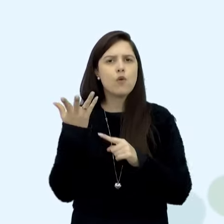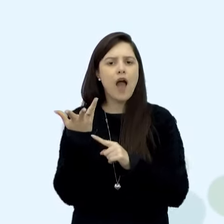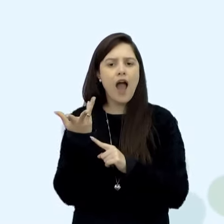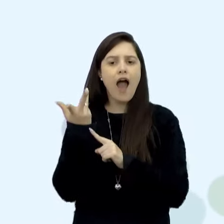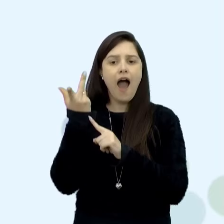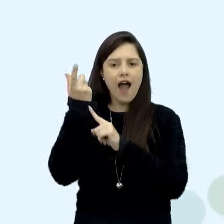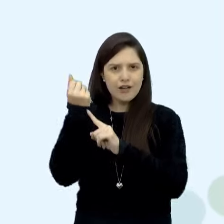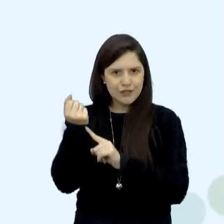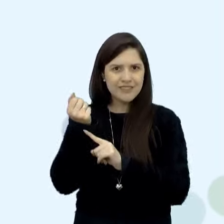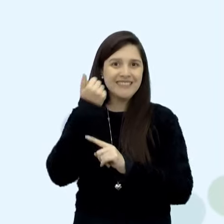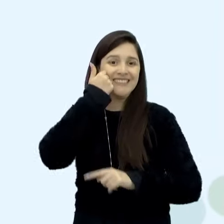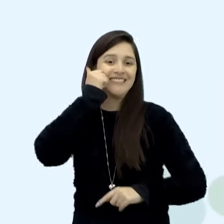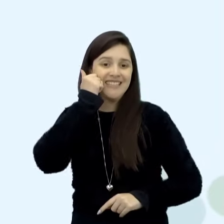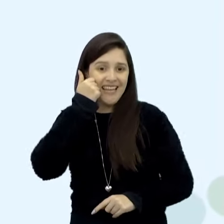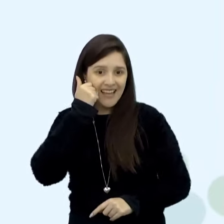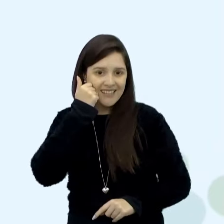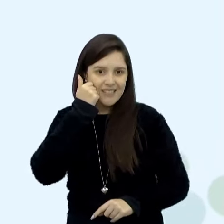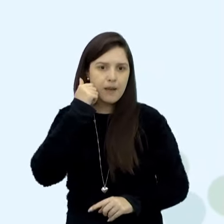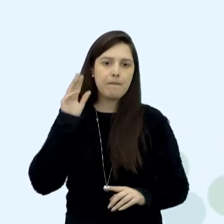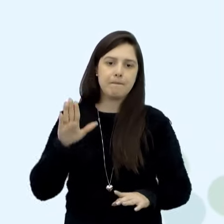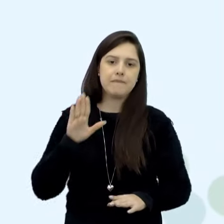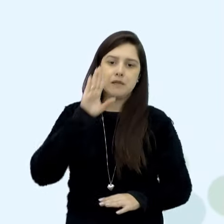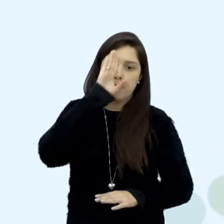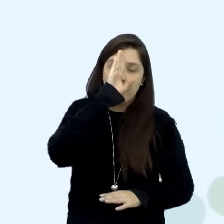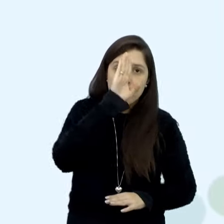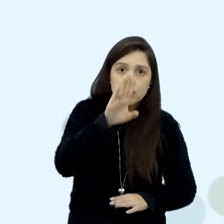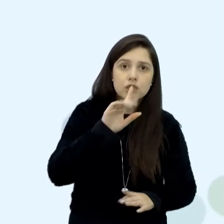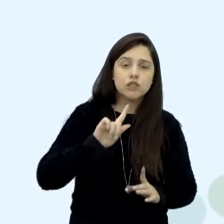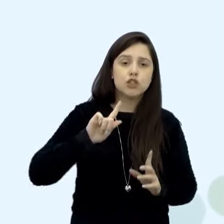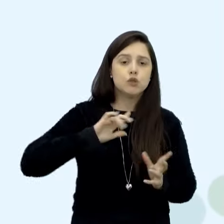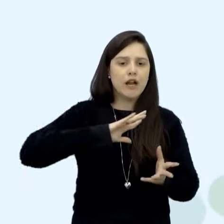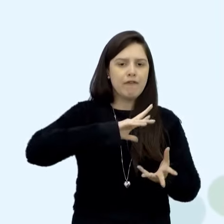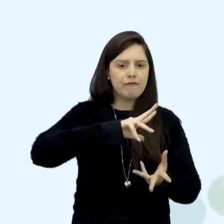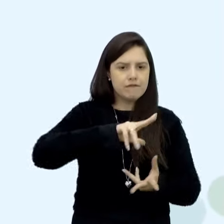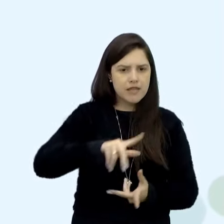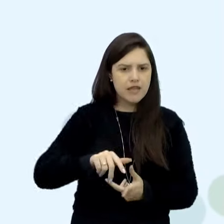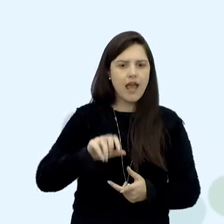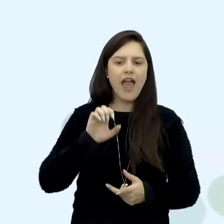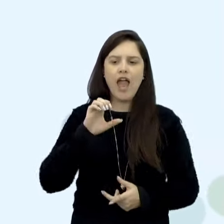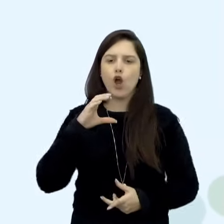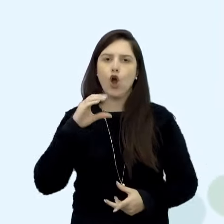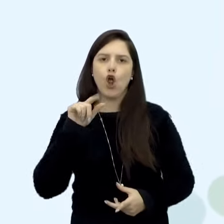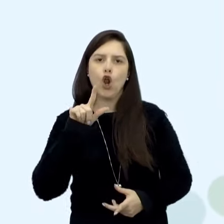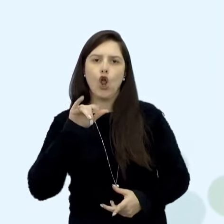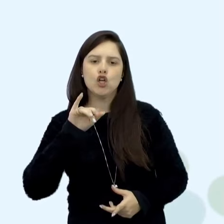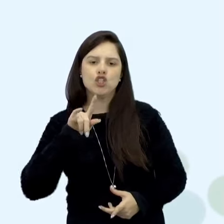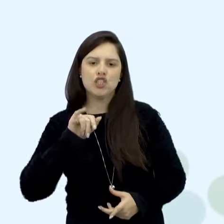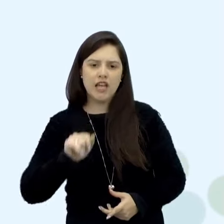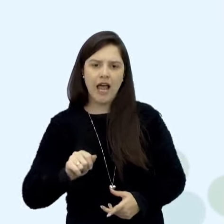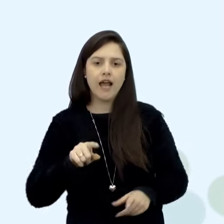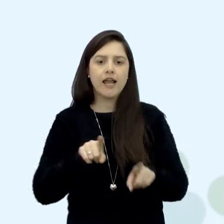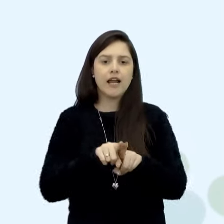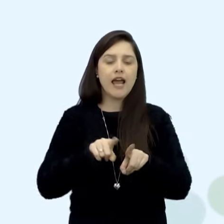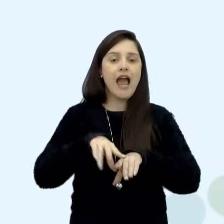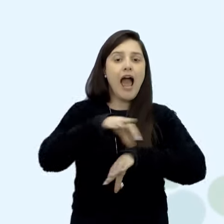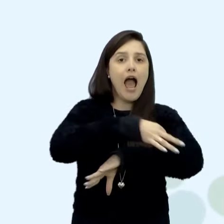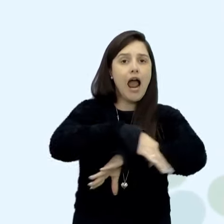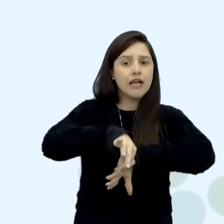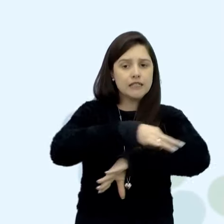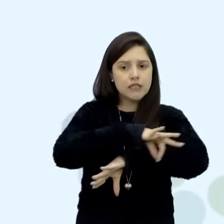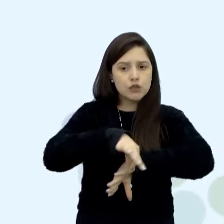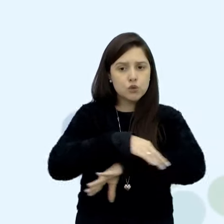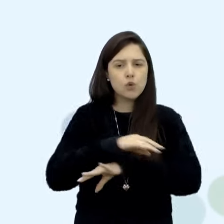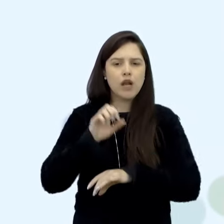nas artes e na ciência, principalmente na geografia, na ecologia e na